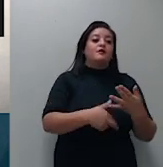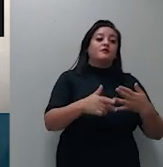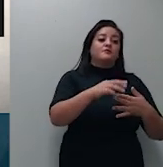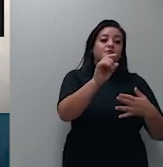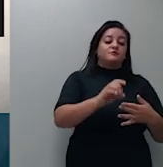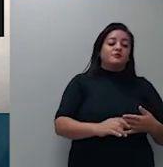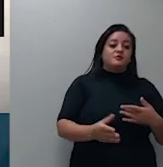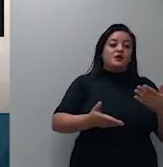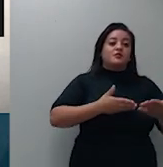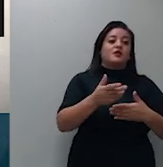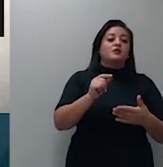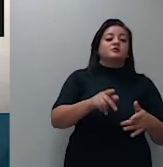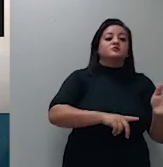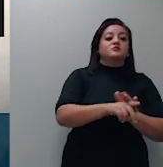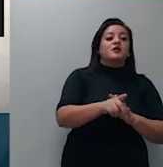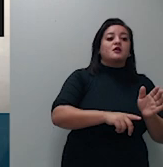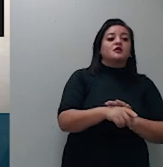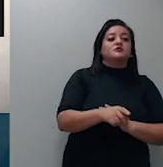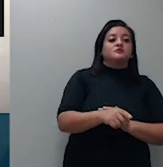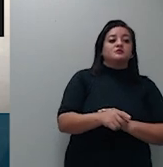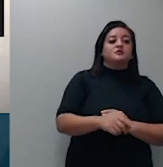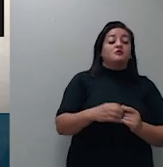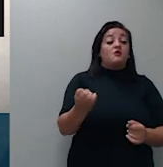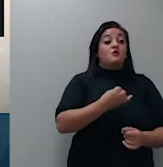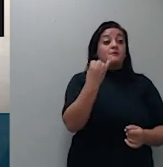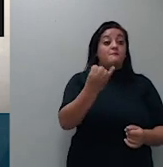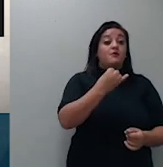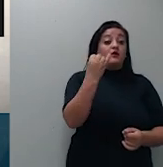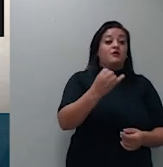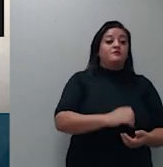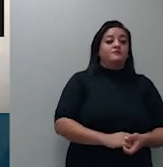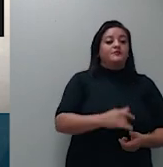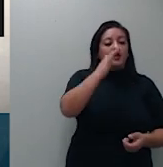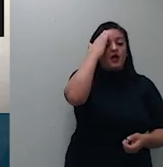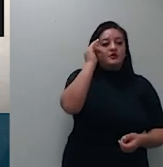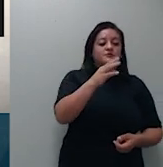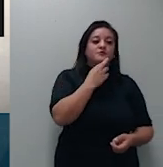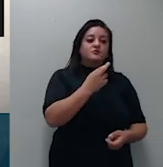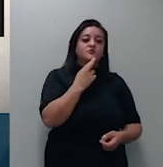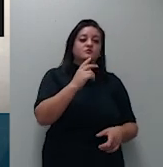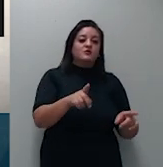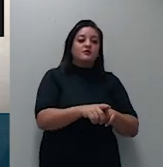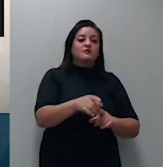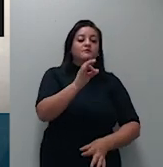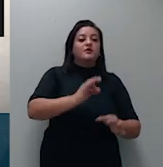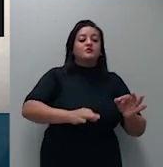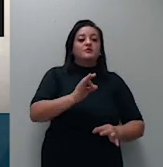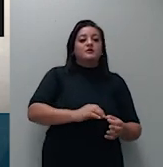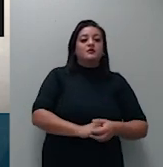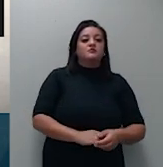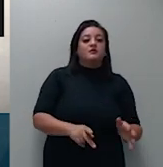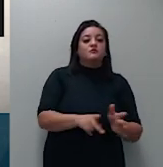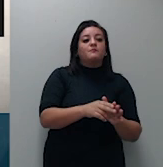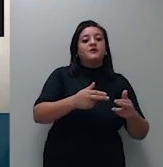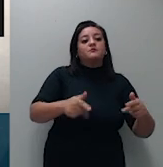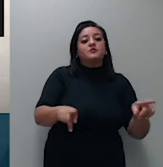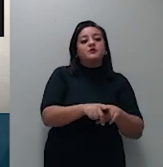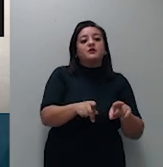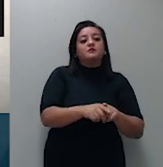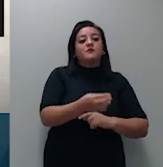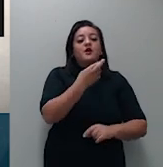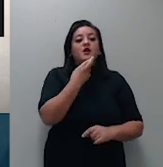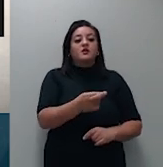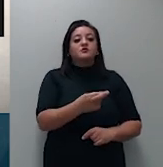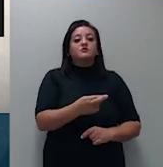presente recurso especial trata de questão relevante a saber as consequências jurídicas patrimoniais